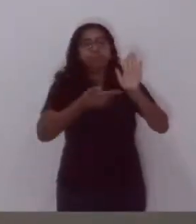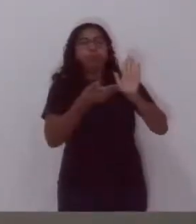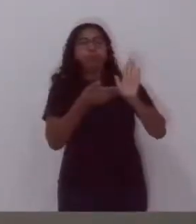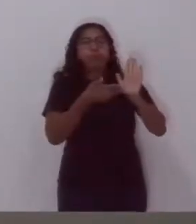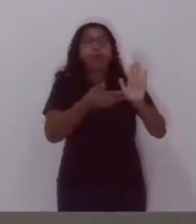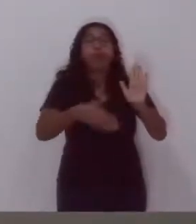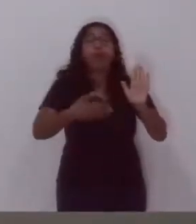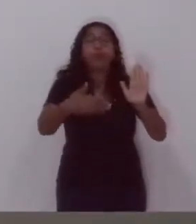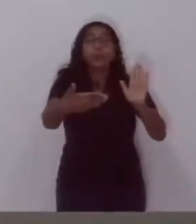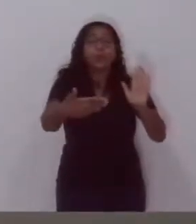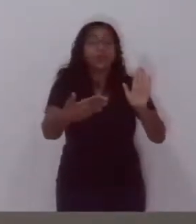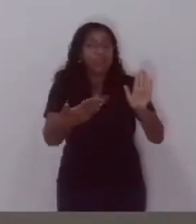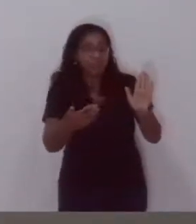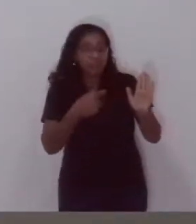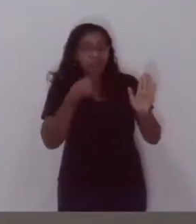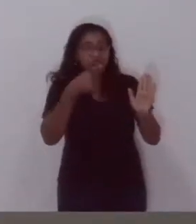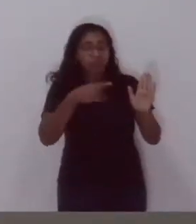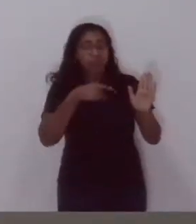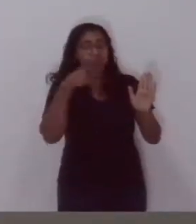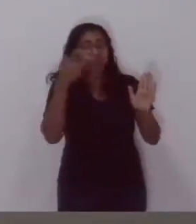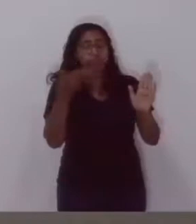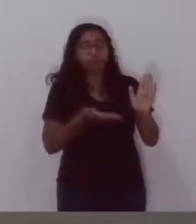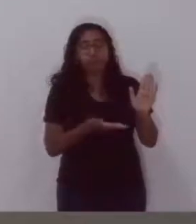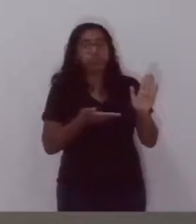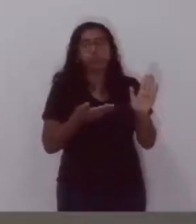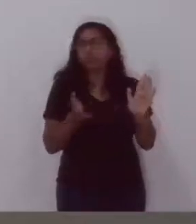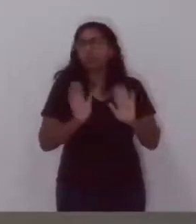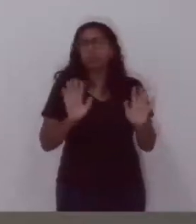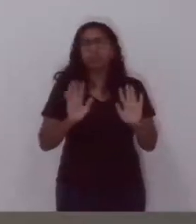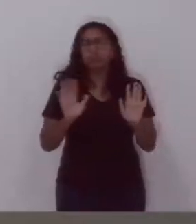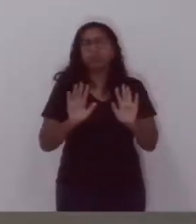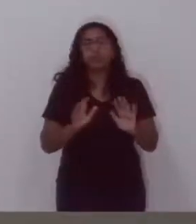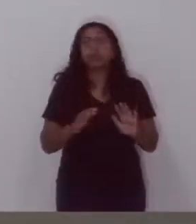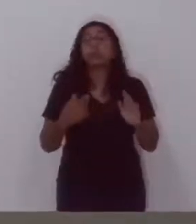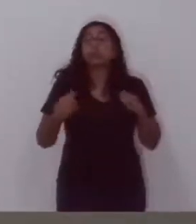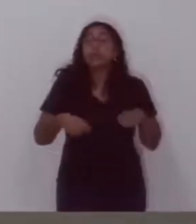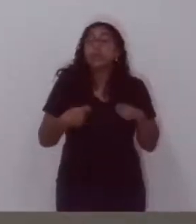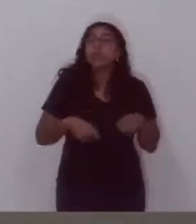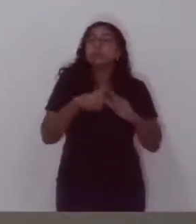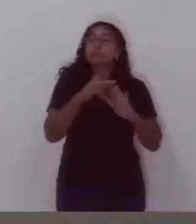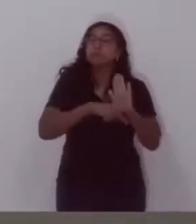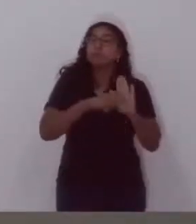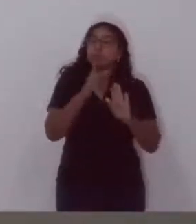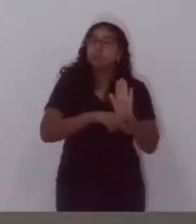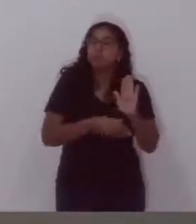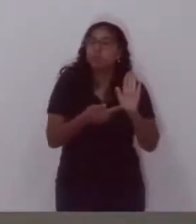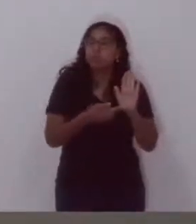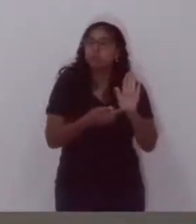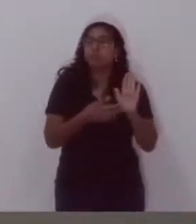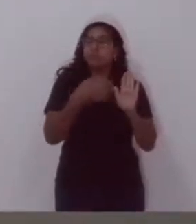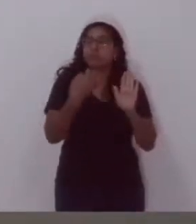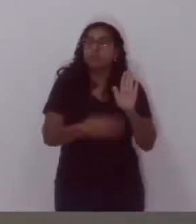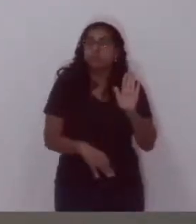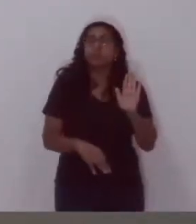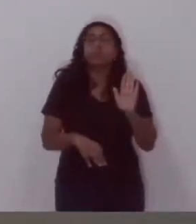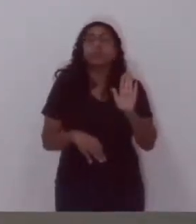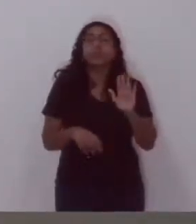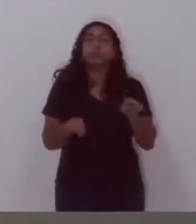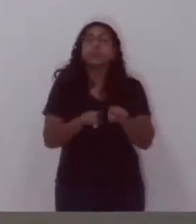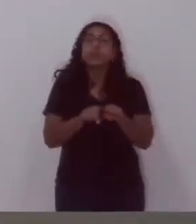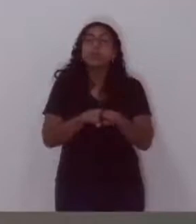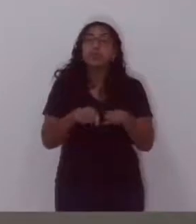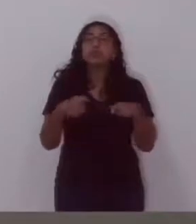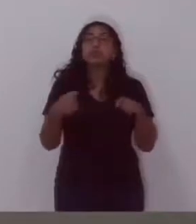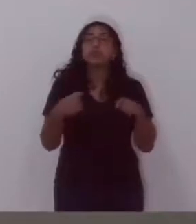projeto, e não ter como você executar aquilo que nós estamos fazendo. É por isso que temos que conhecer a máquina pública, por isso que nós